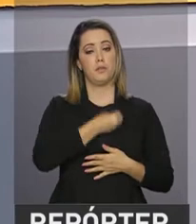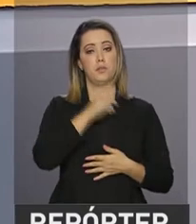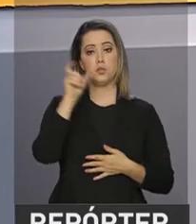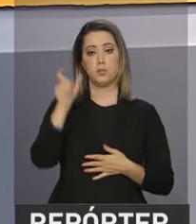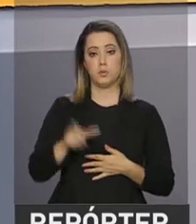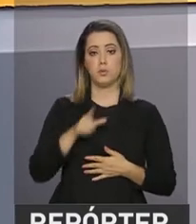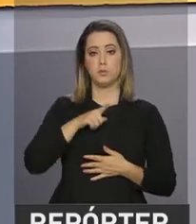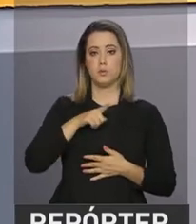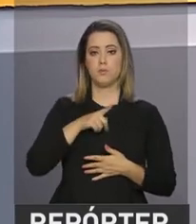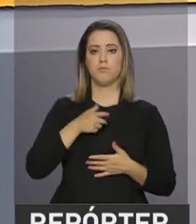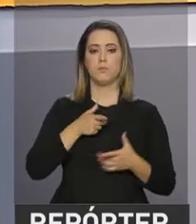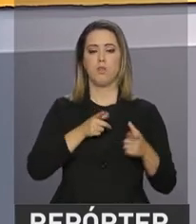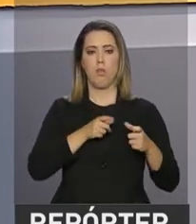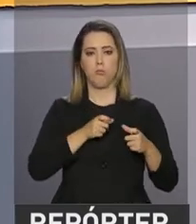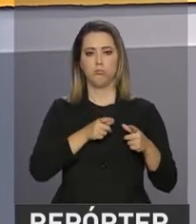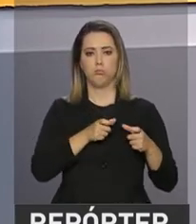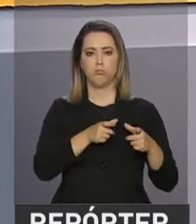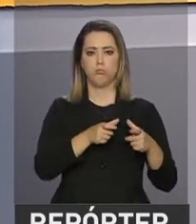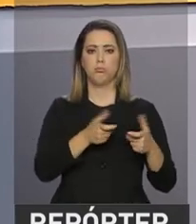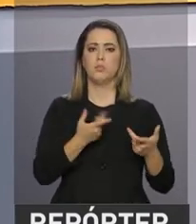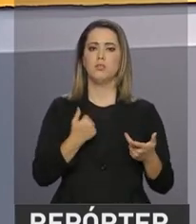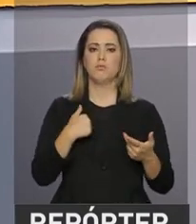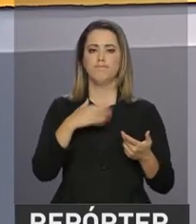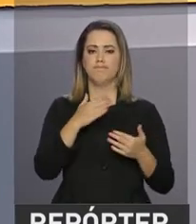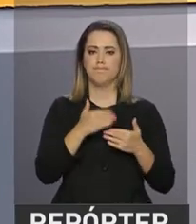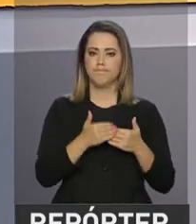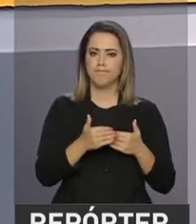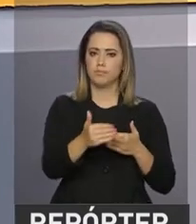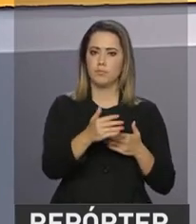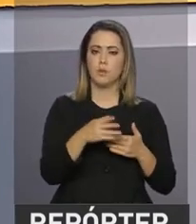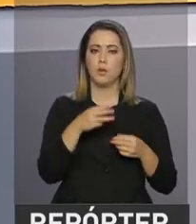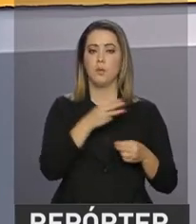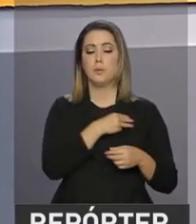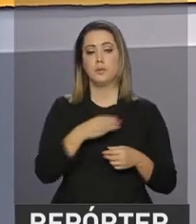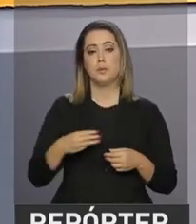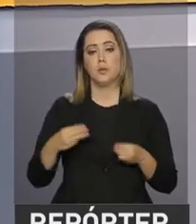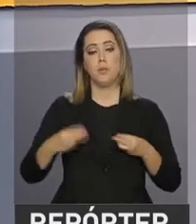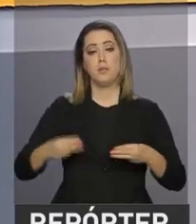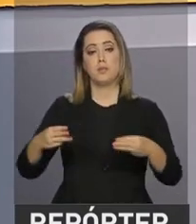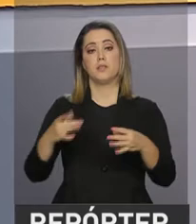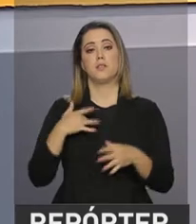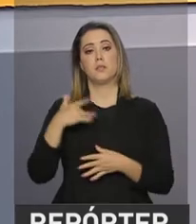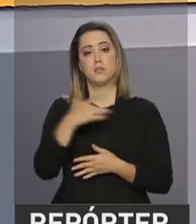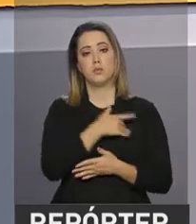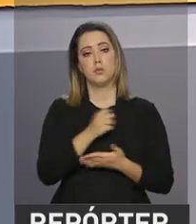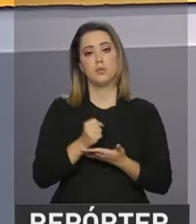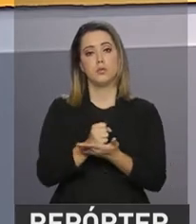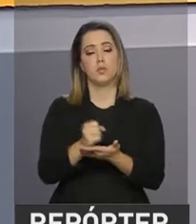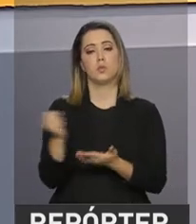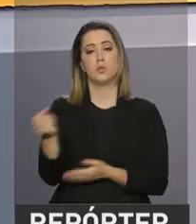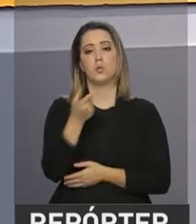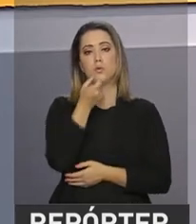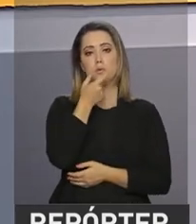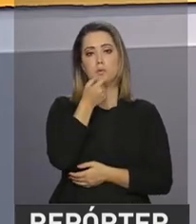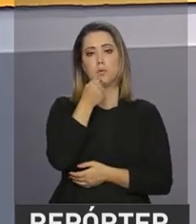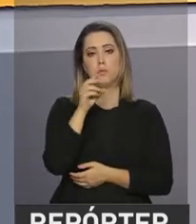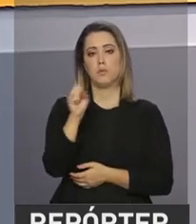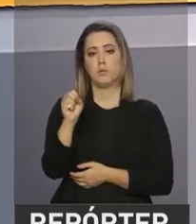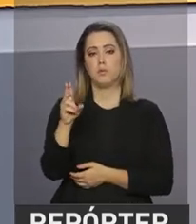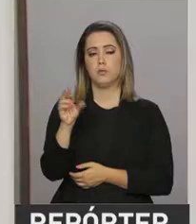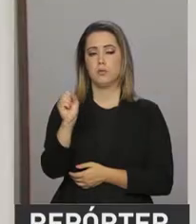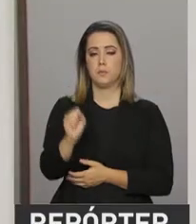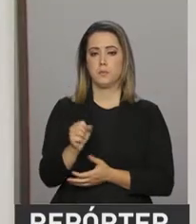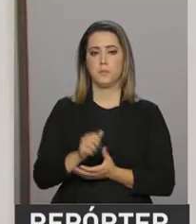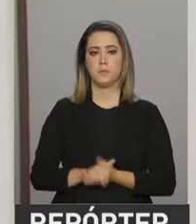com câncer de mama em estágio mais avançado, o Ministério da Saúde vai oferecer um novo medicamento pelo Sistema Único de Saúde.